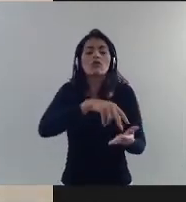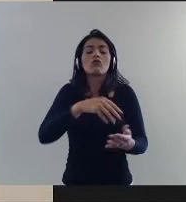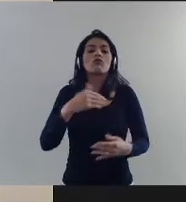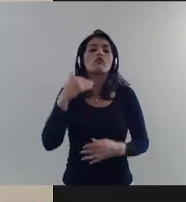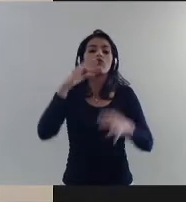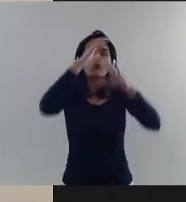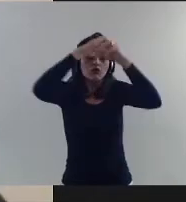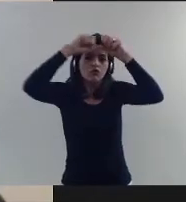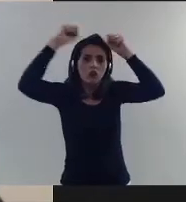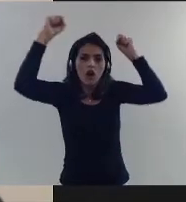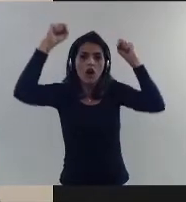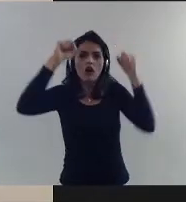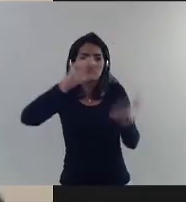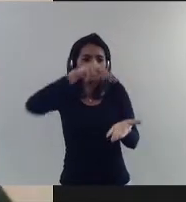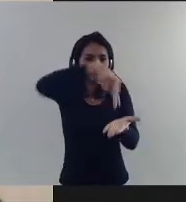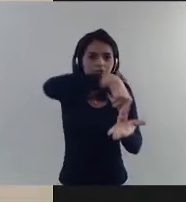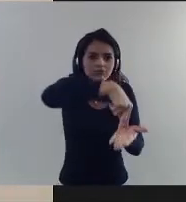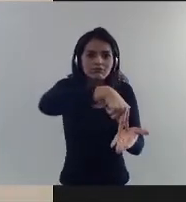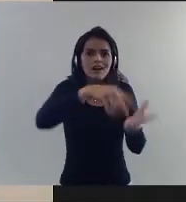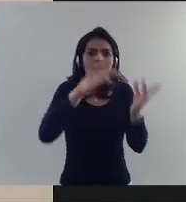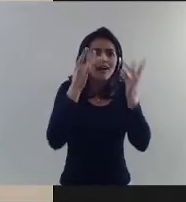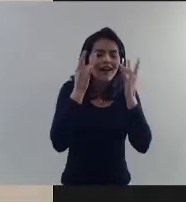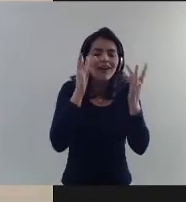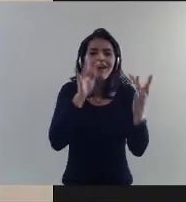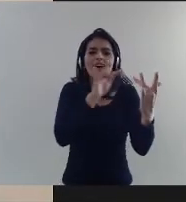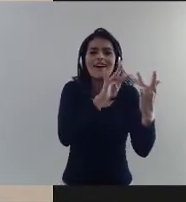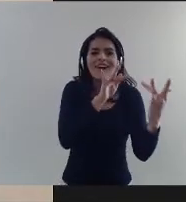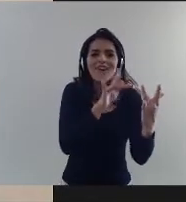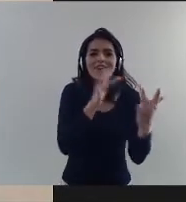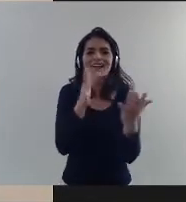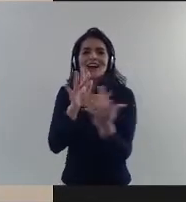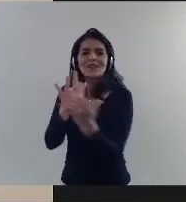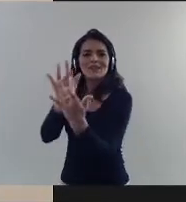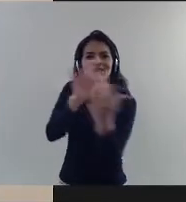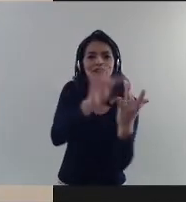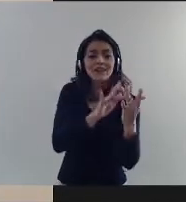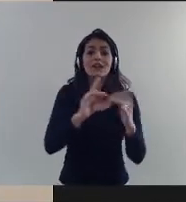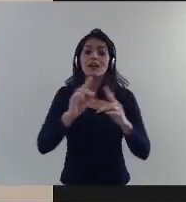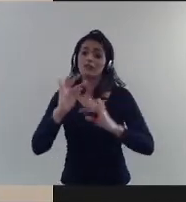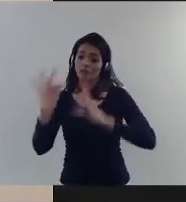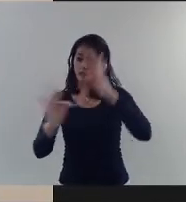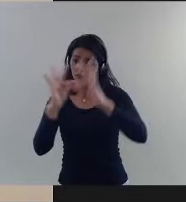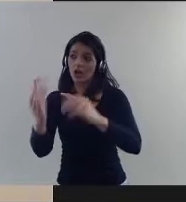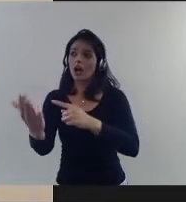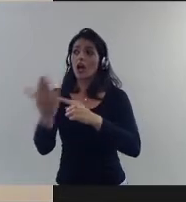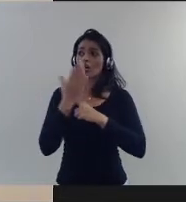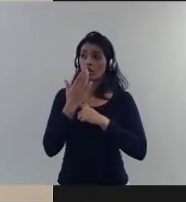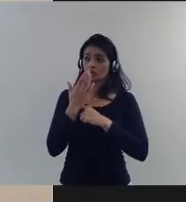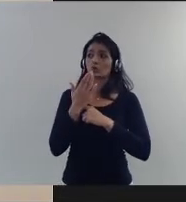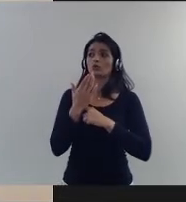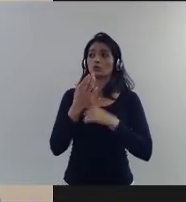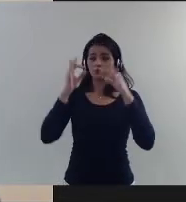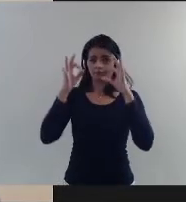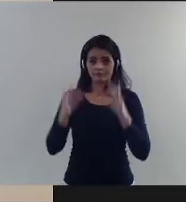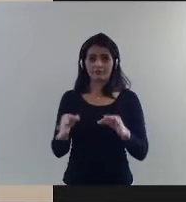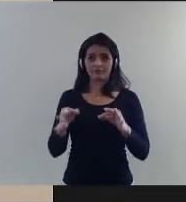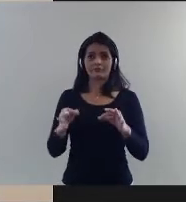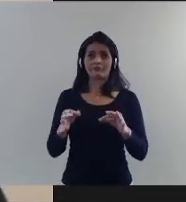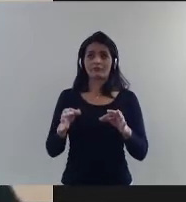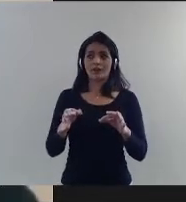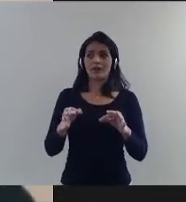dessa aproximação, e a tecnologia, que ao mesmo tempo ajuda os escritórios,